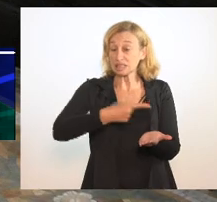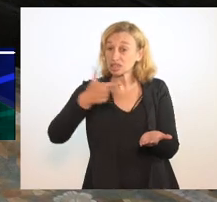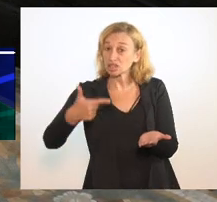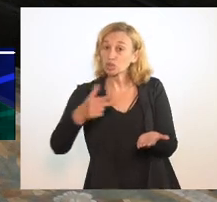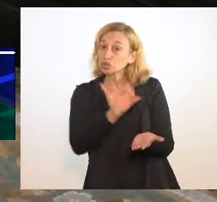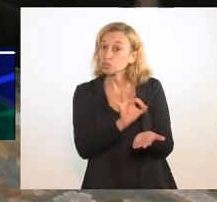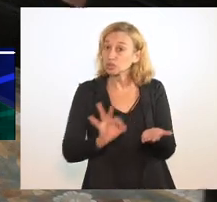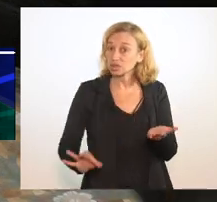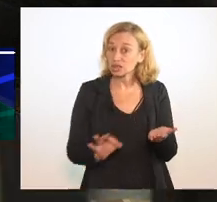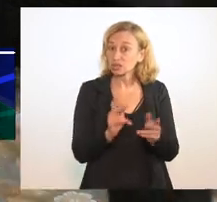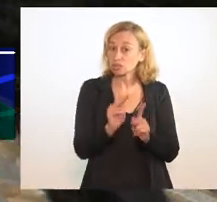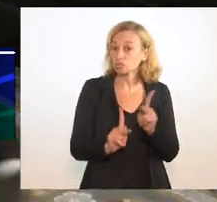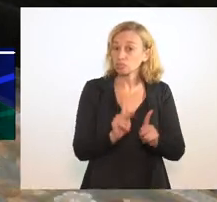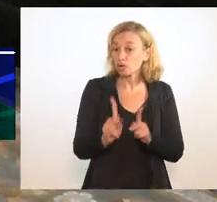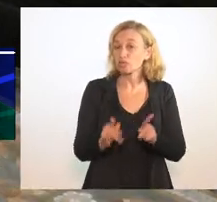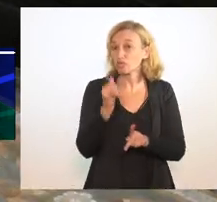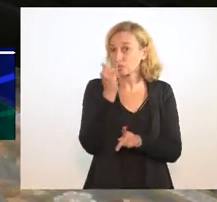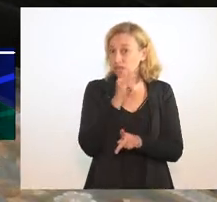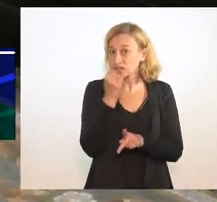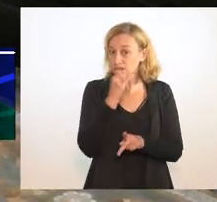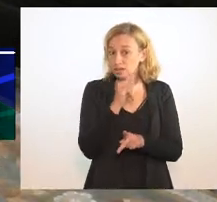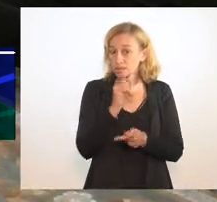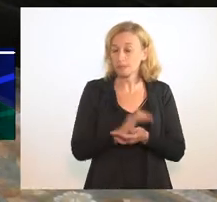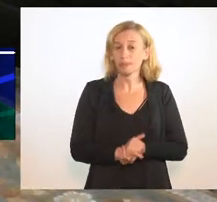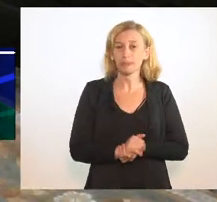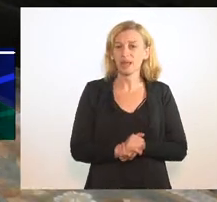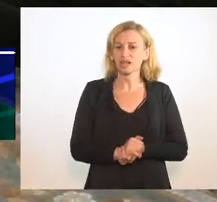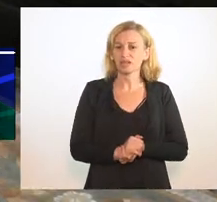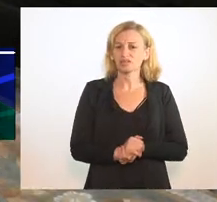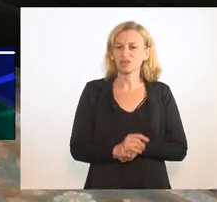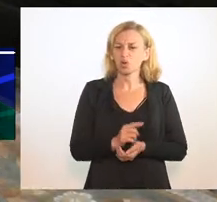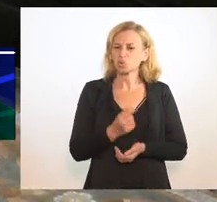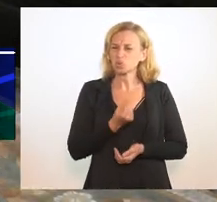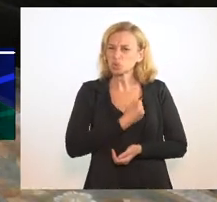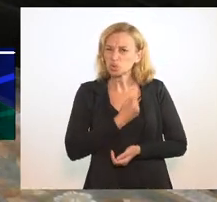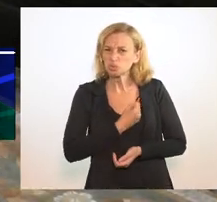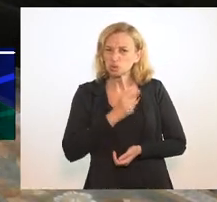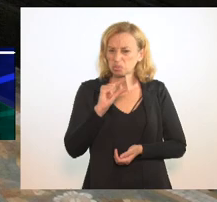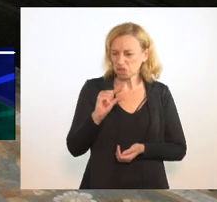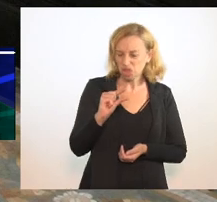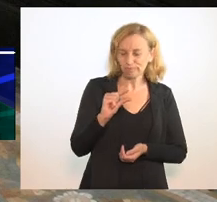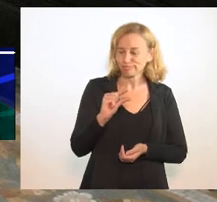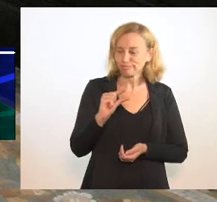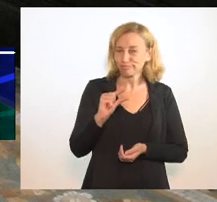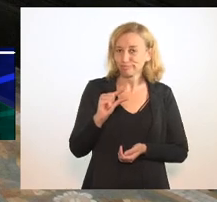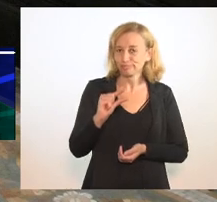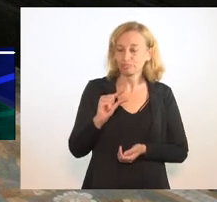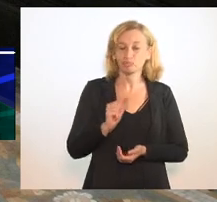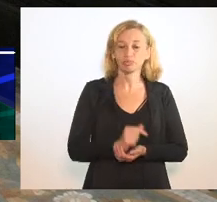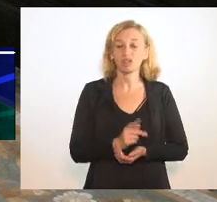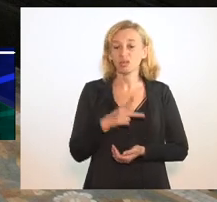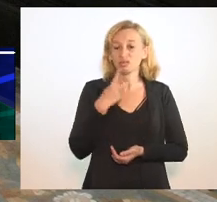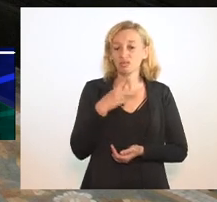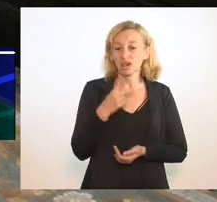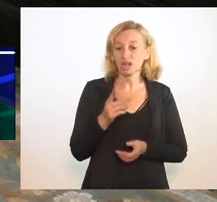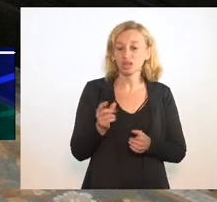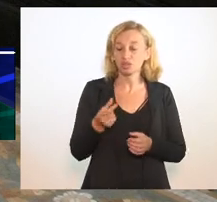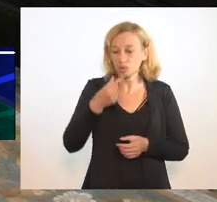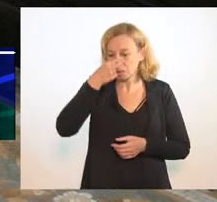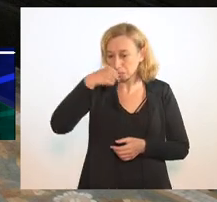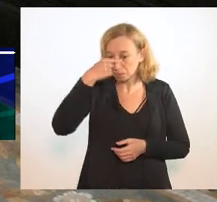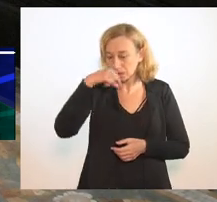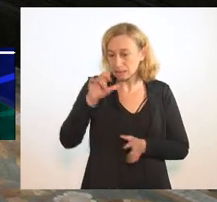32% da população fluminense. Isso não é um número pequeno, nem tampouco estamos falando de uma